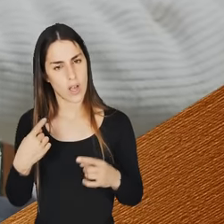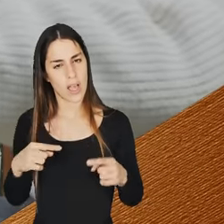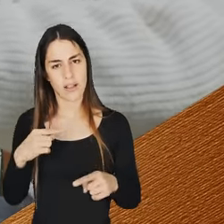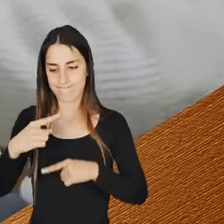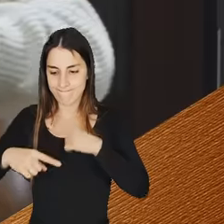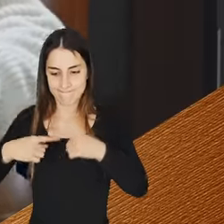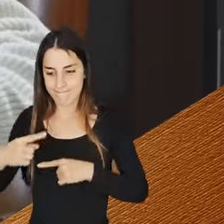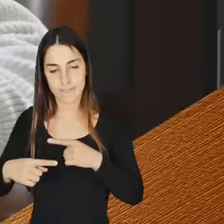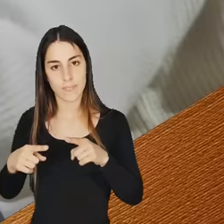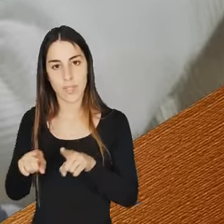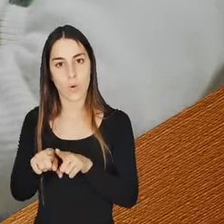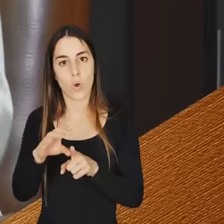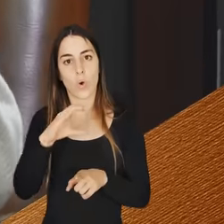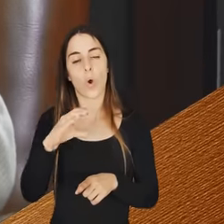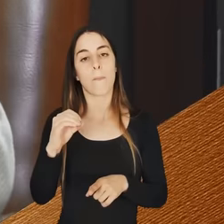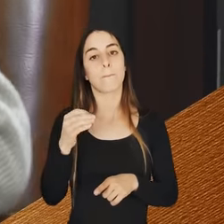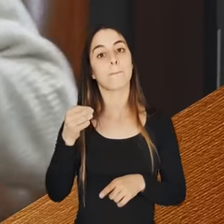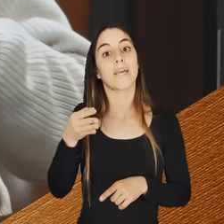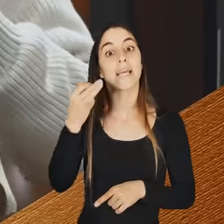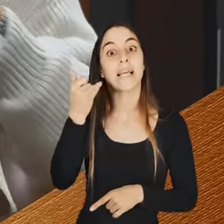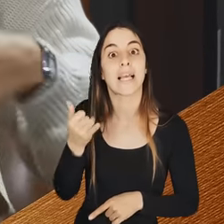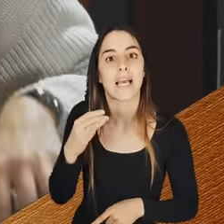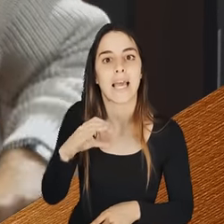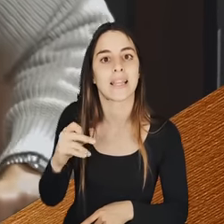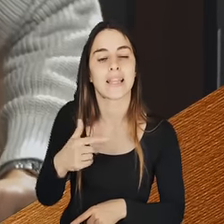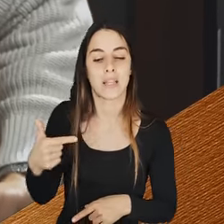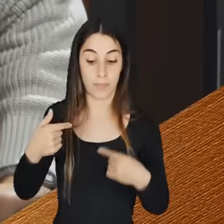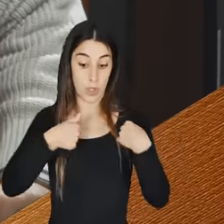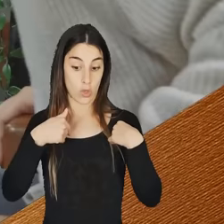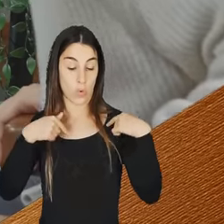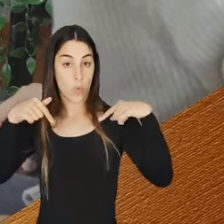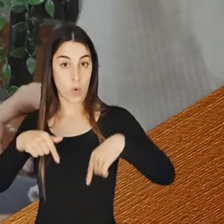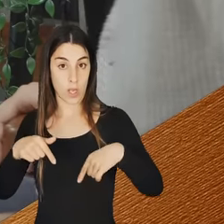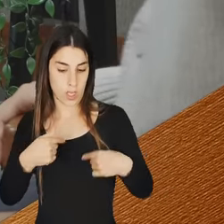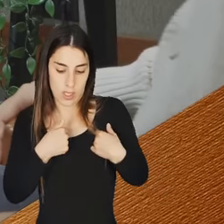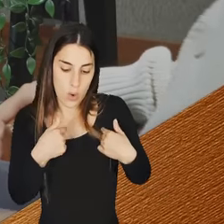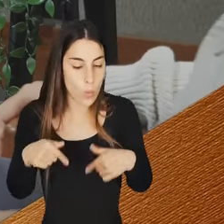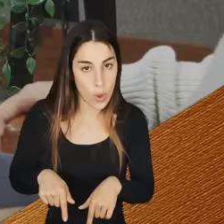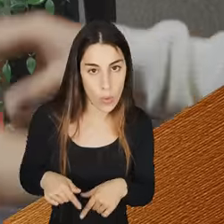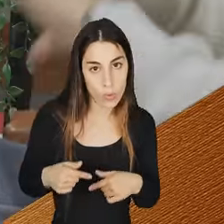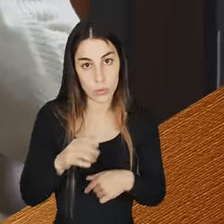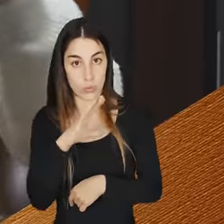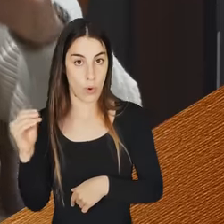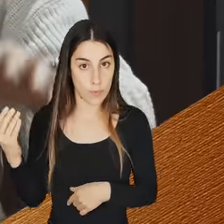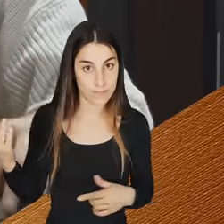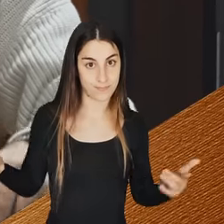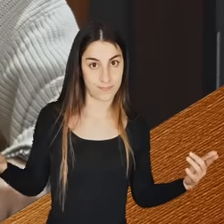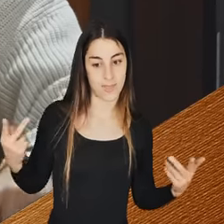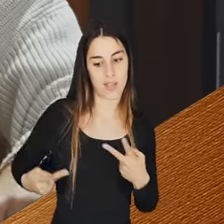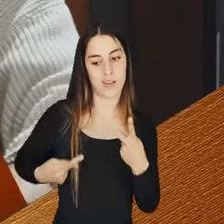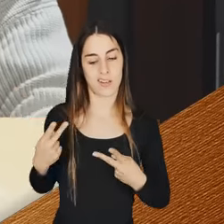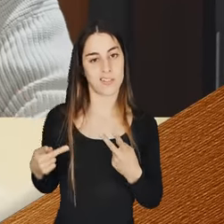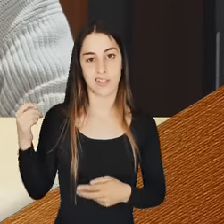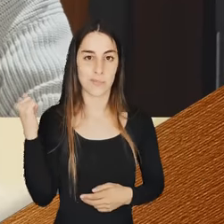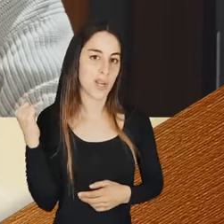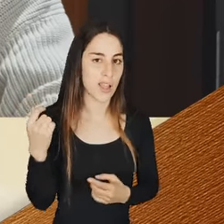Vitor. Um copycat. Ah, copycat. Copycat. E eu estou aqui como eu. Muito eu bom. Sou eu, o João, o analista criminal. Não sou